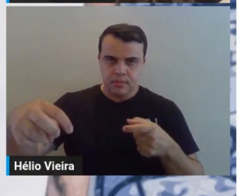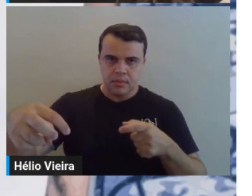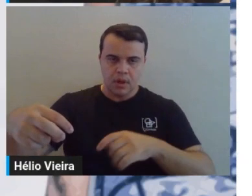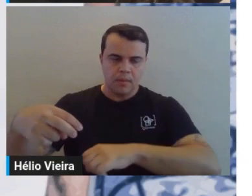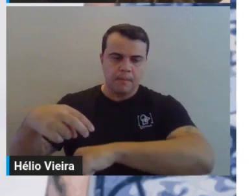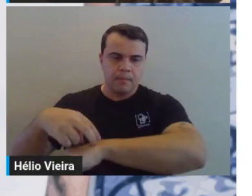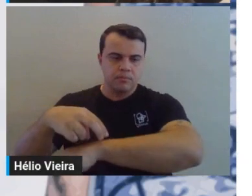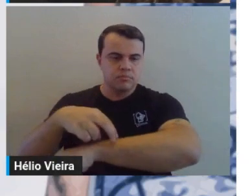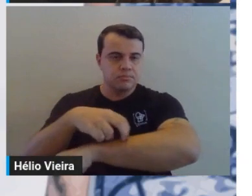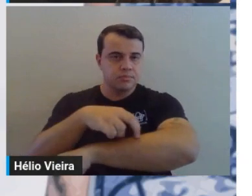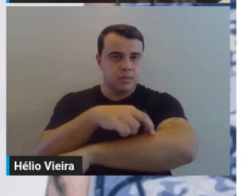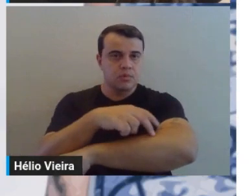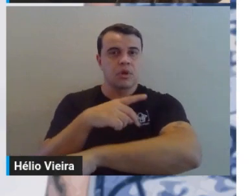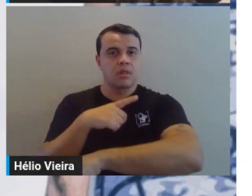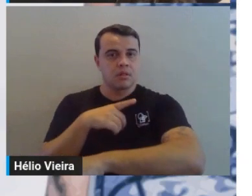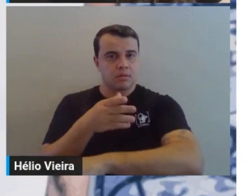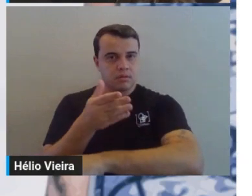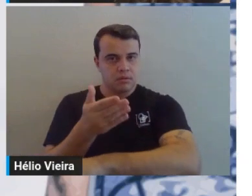equipamento.